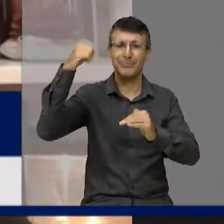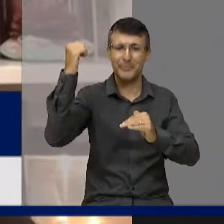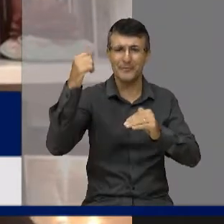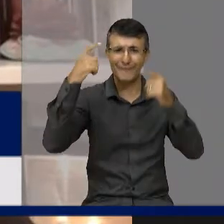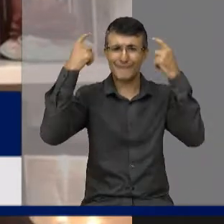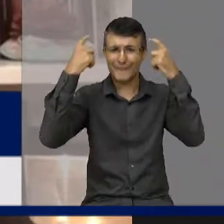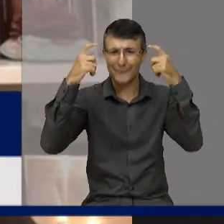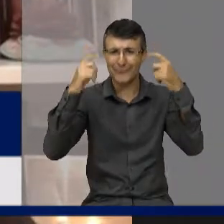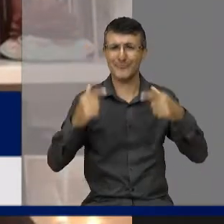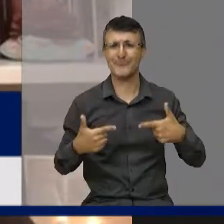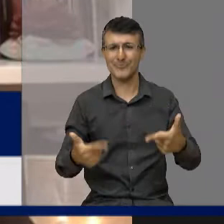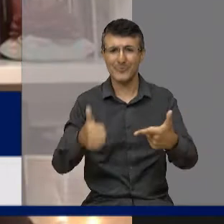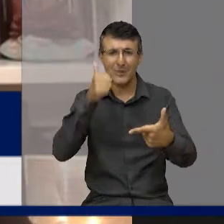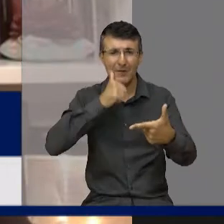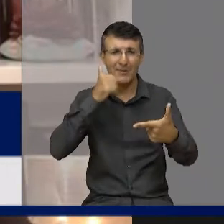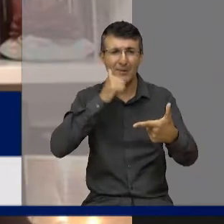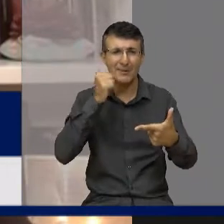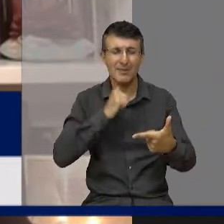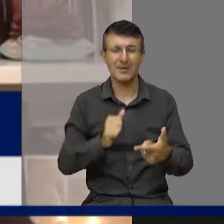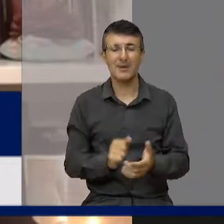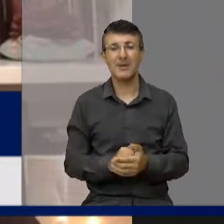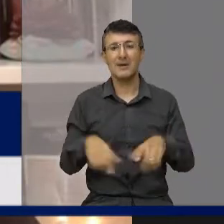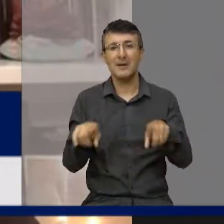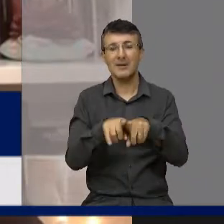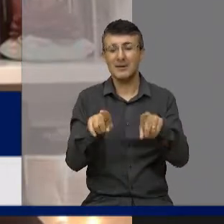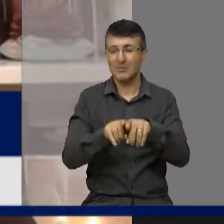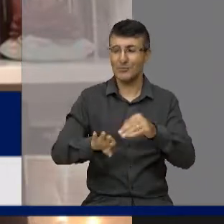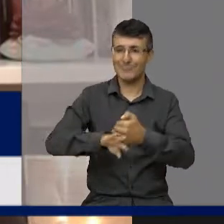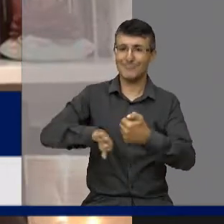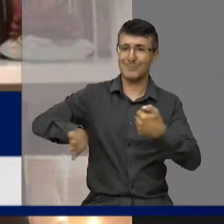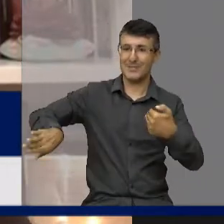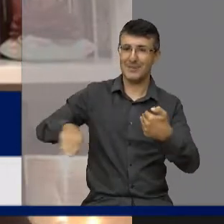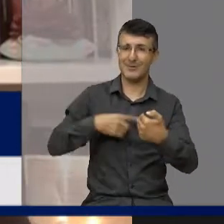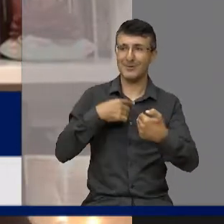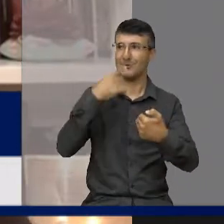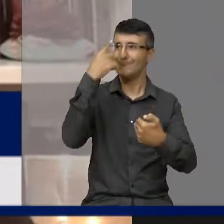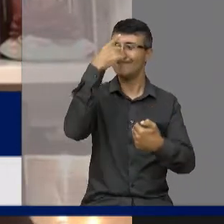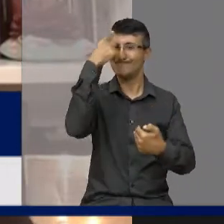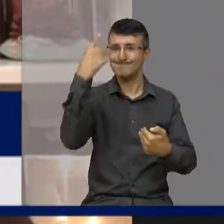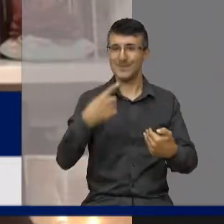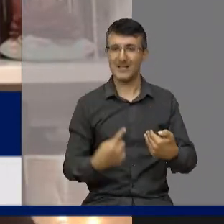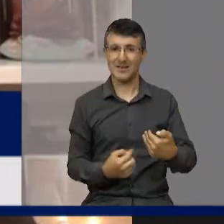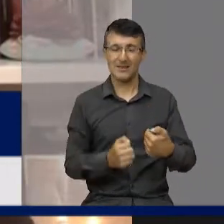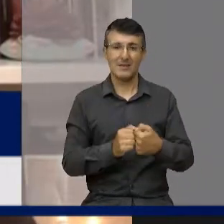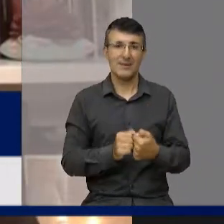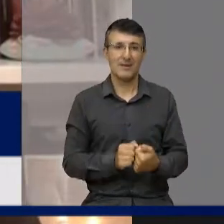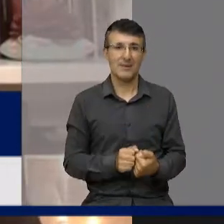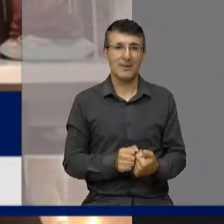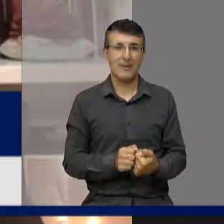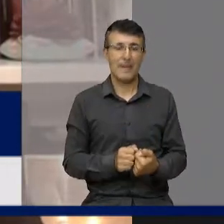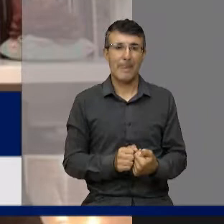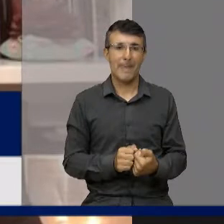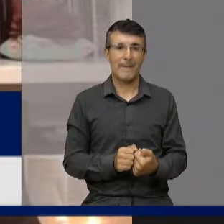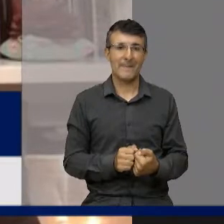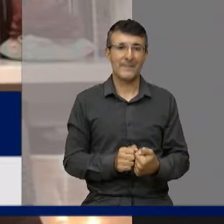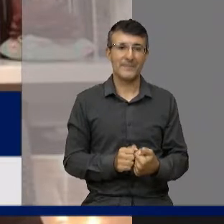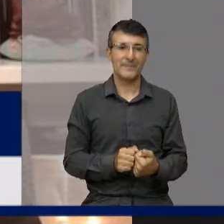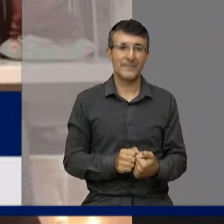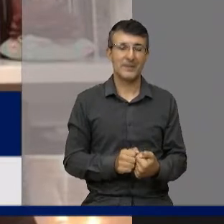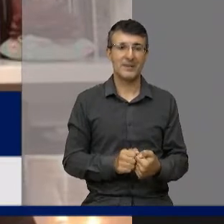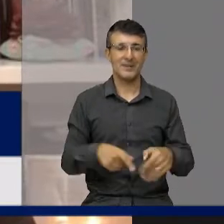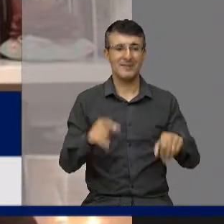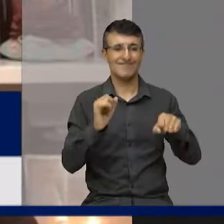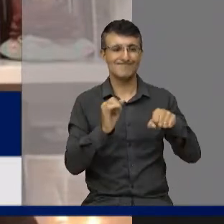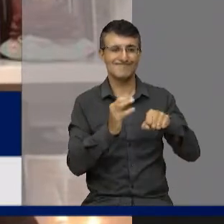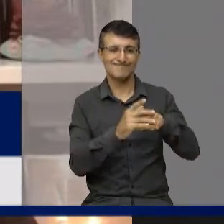distanciamento, isolamento, por vezes solidão. É isso porque os impactos sociais e econômicos da pandemia de coronavírus